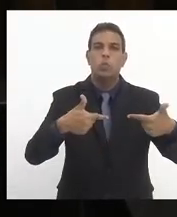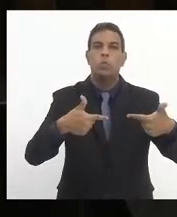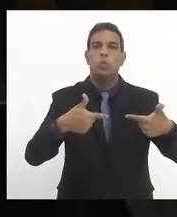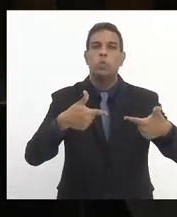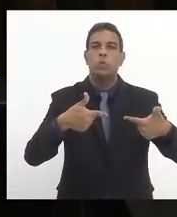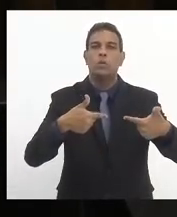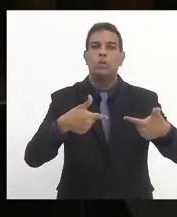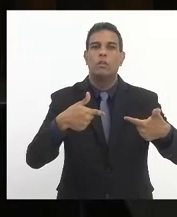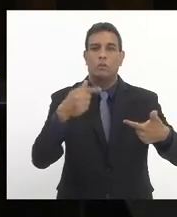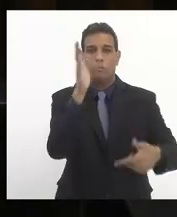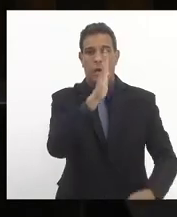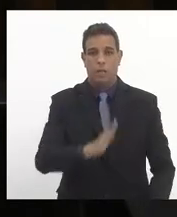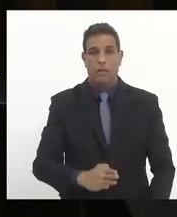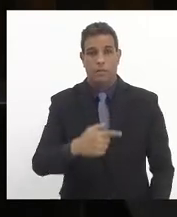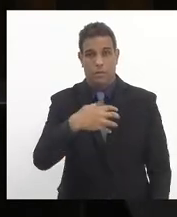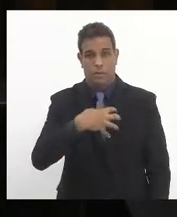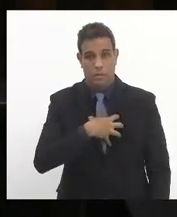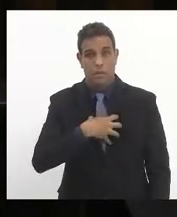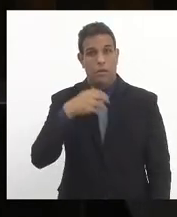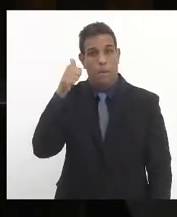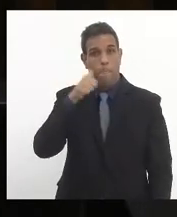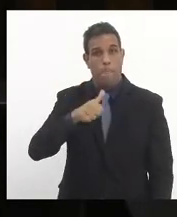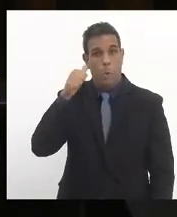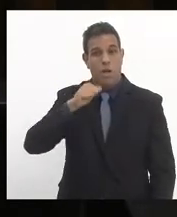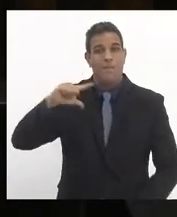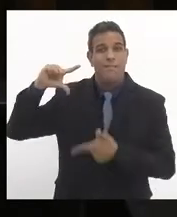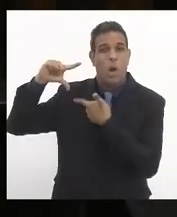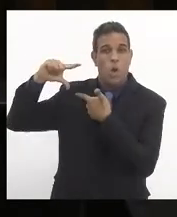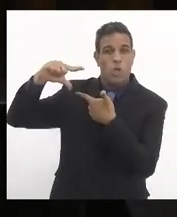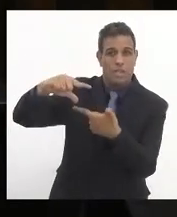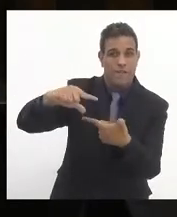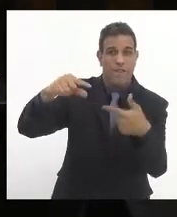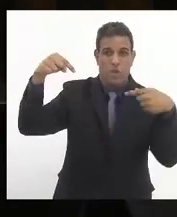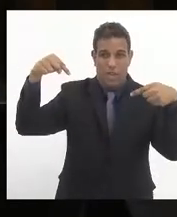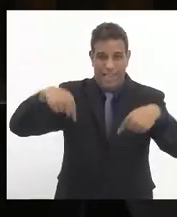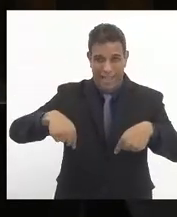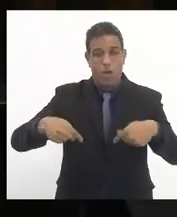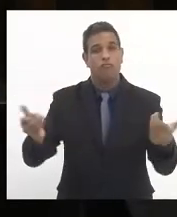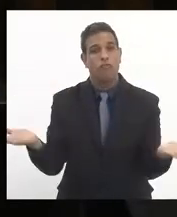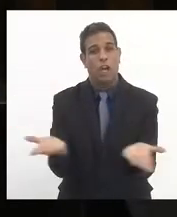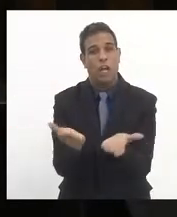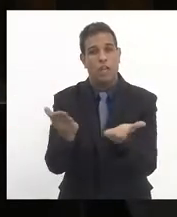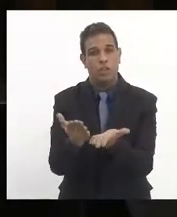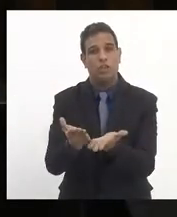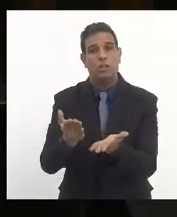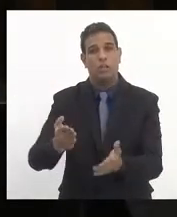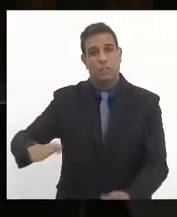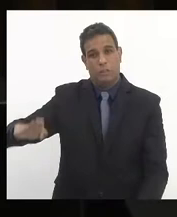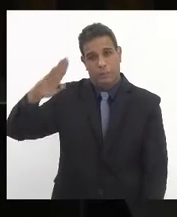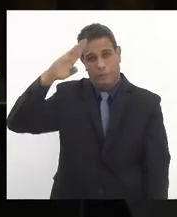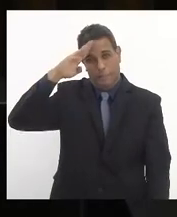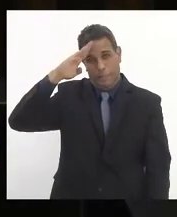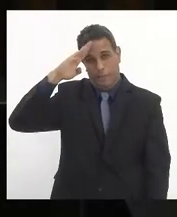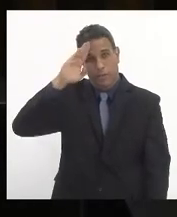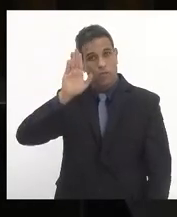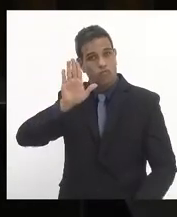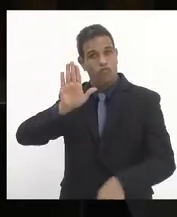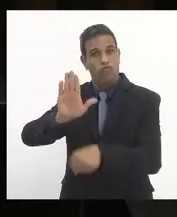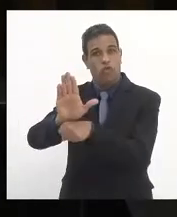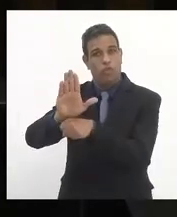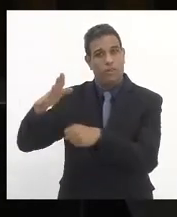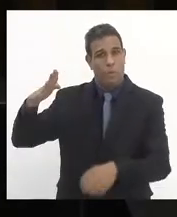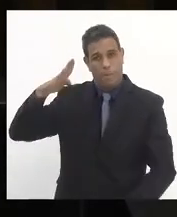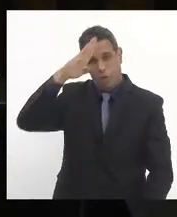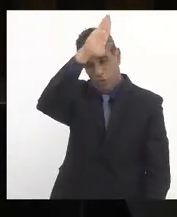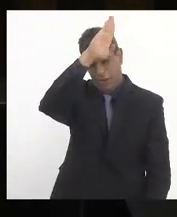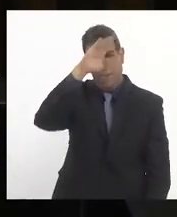patriota que sou, mulher conservadora, mais uma vez eu sempre me coloquei à disposição da minha